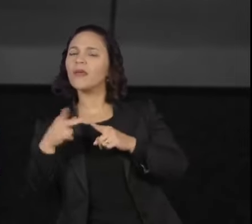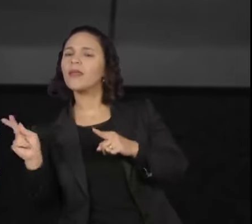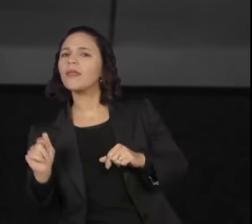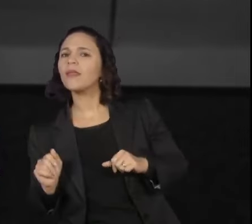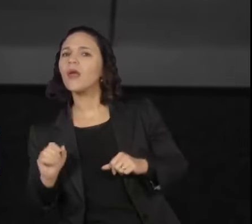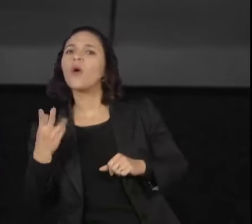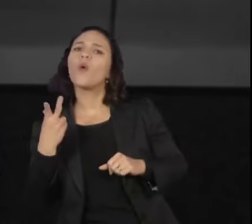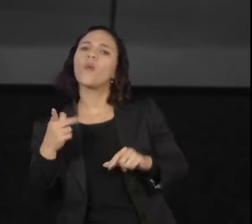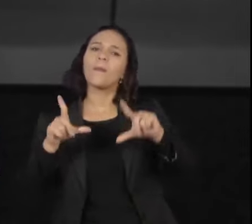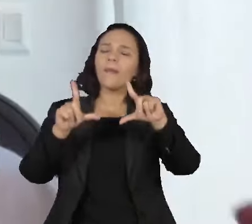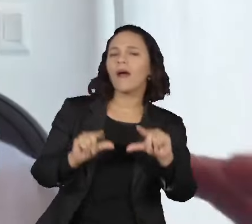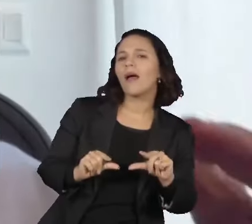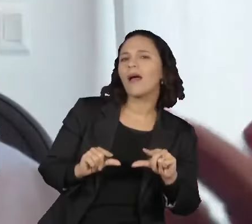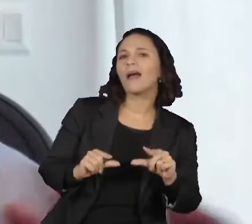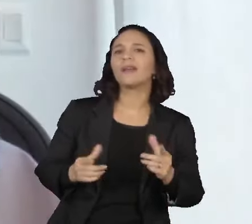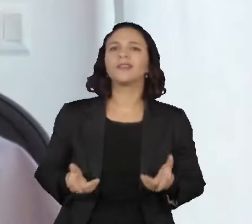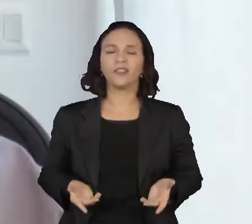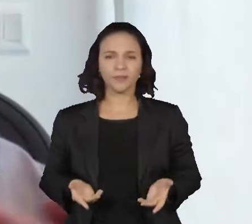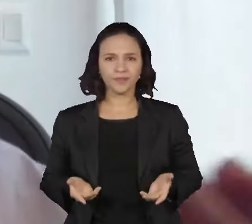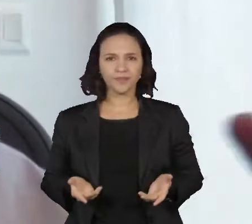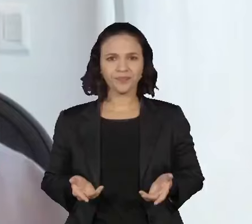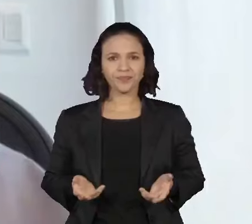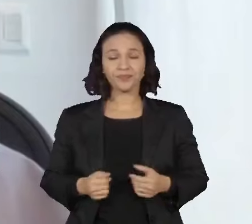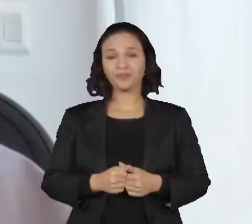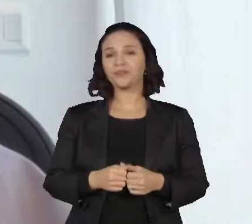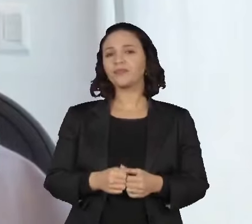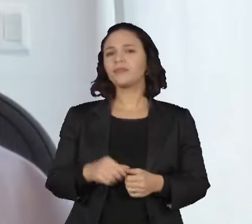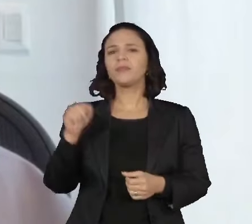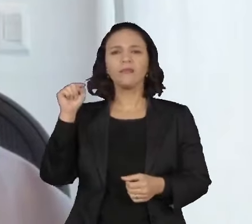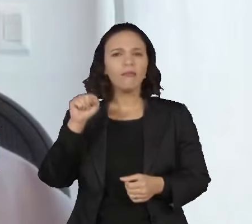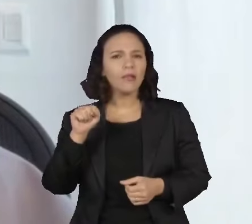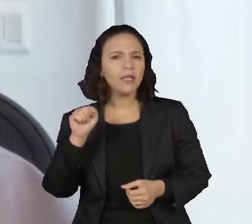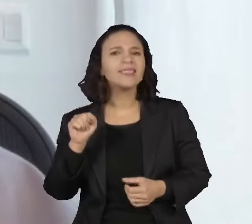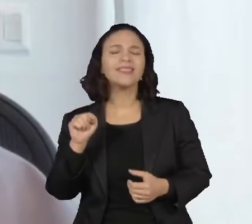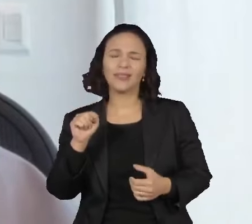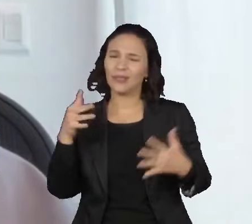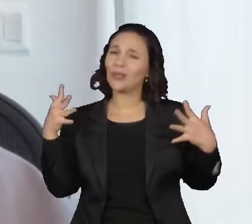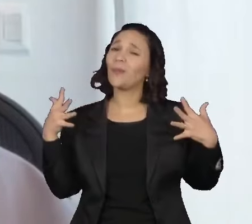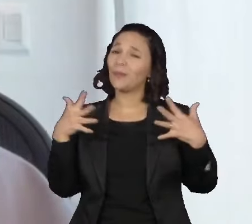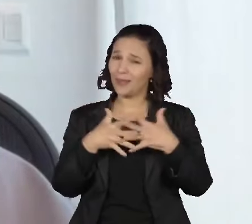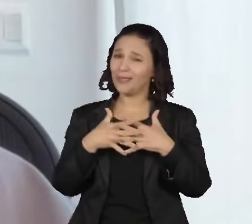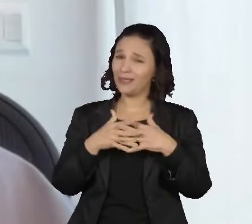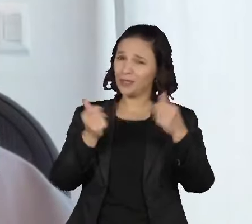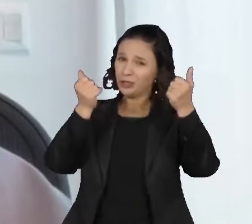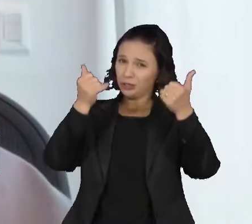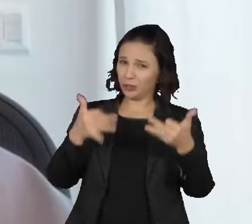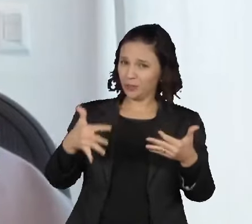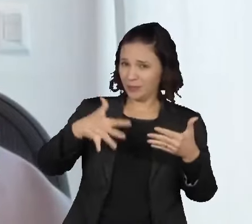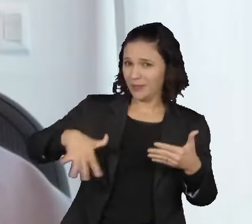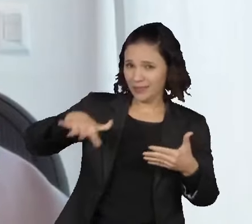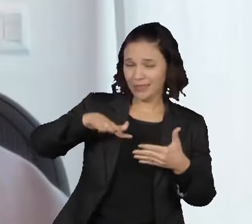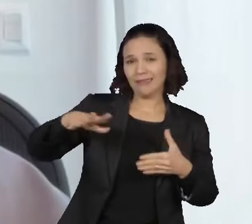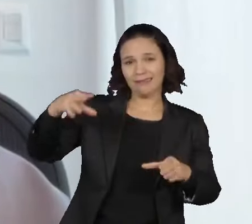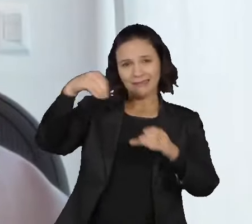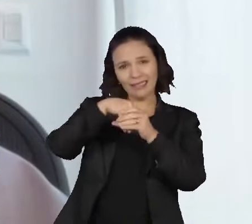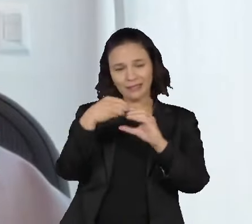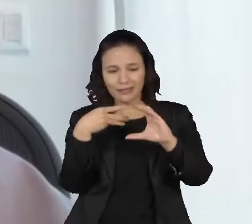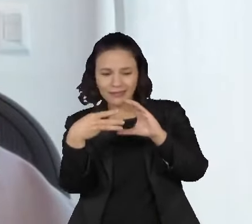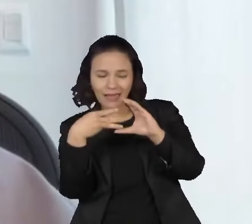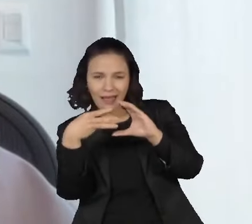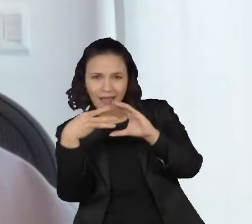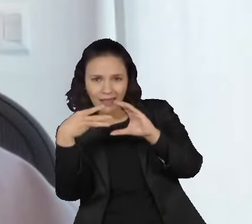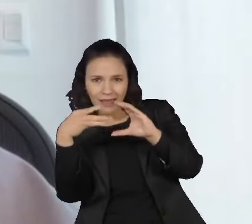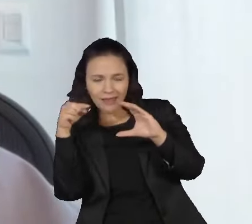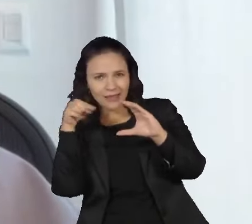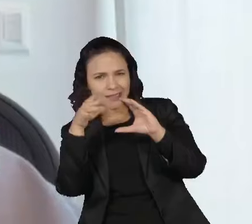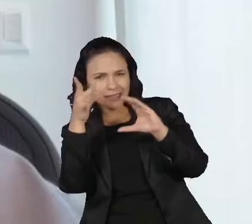que produza menos proteína? Como é uma coisa muito complexa dentro das nossas células, né? Muito